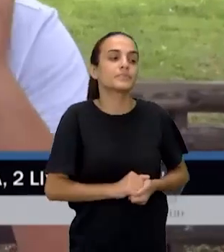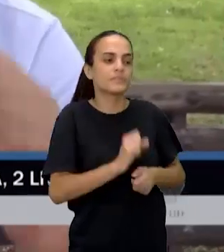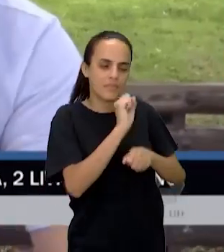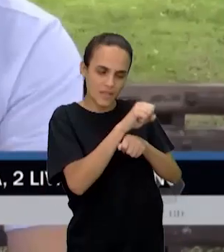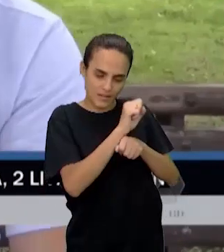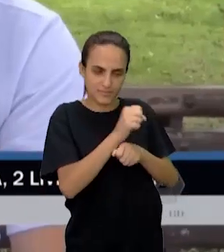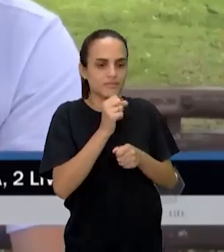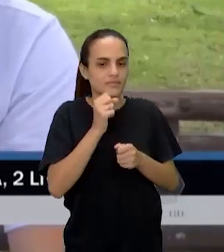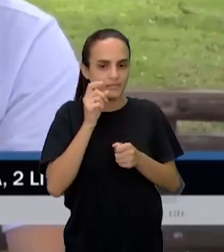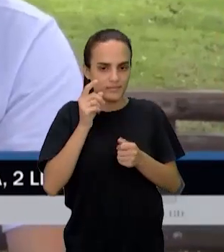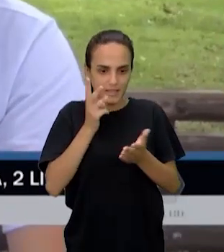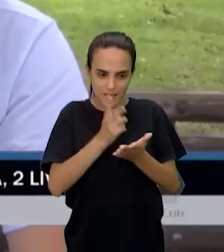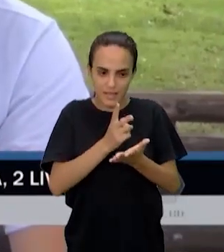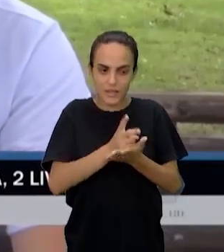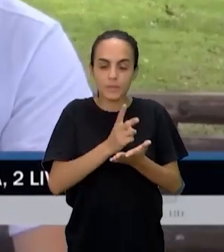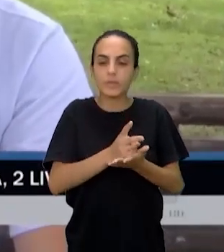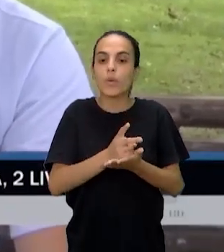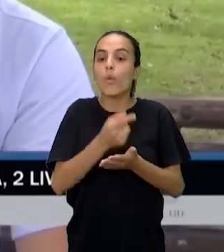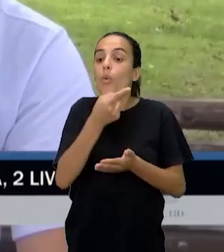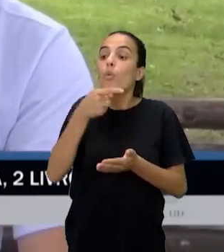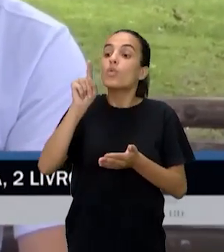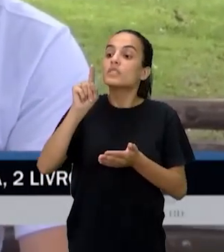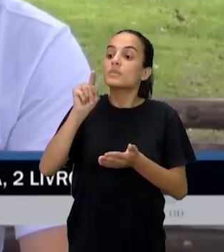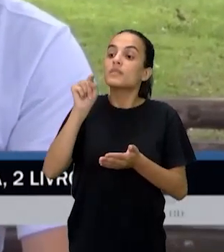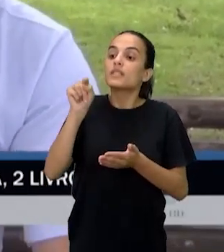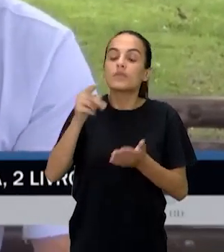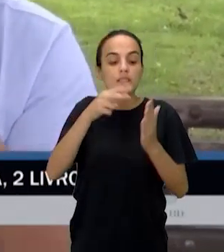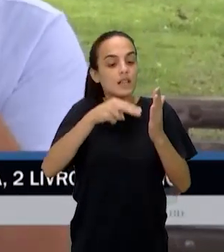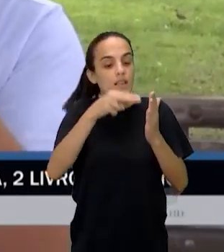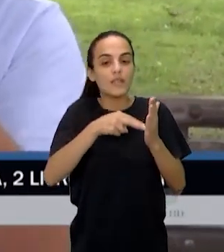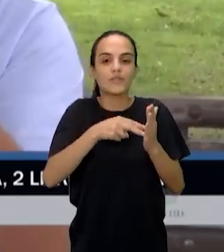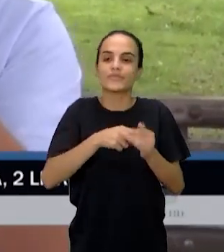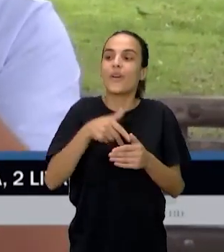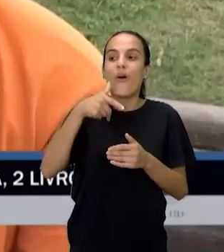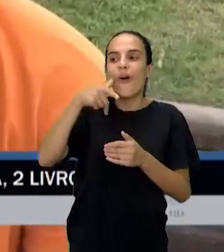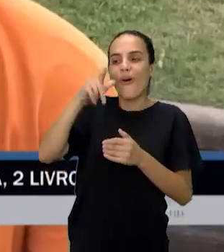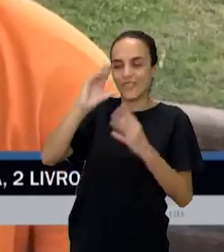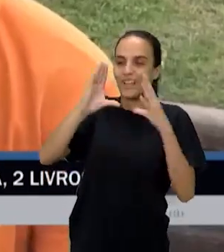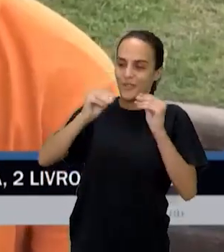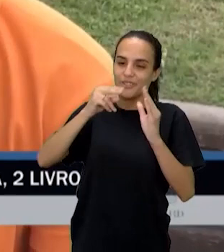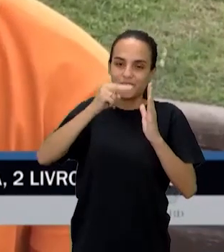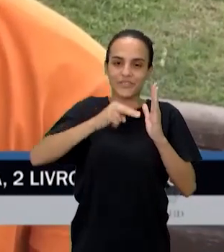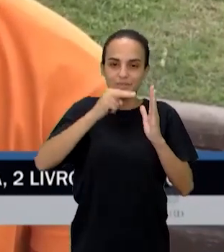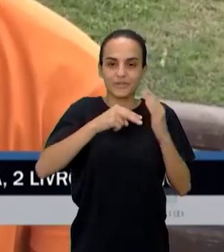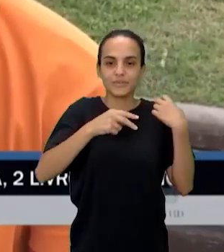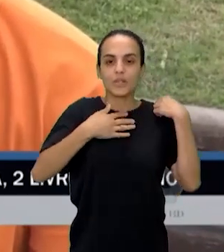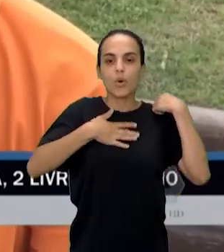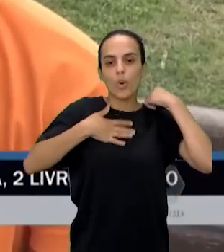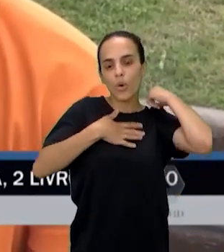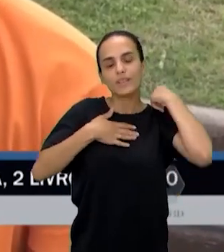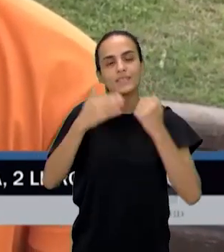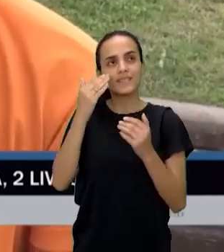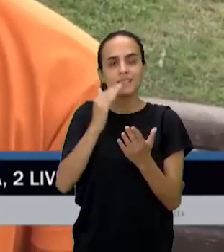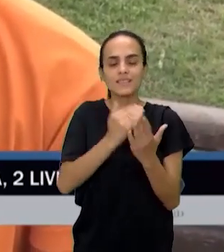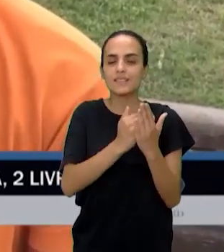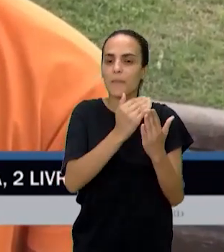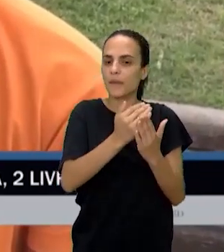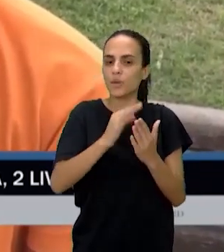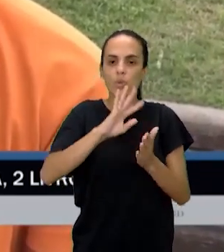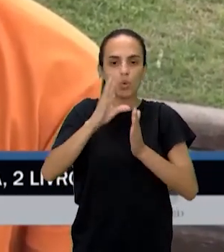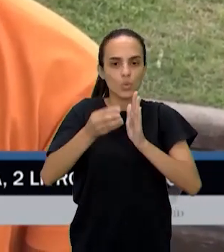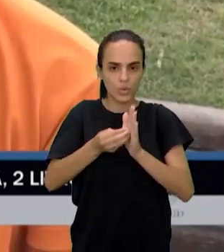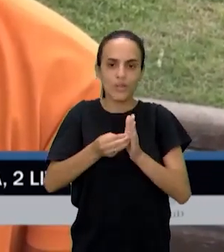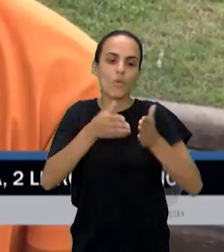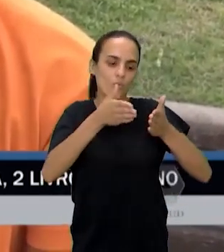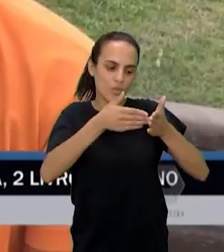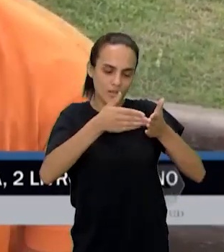Constantemente. Quando foi a última vez que você leu um livro? Ontem à noite. Eu gosto de saber de tudo um pouco e creio que os